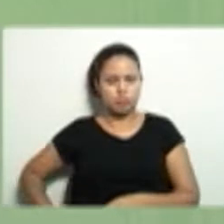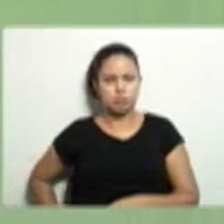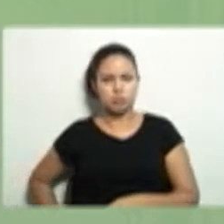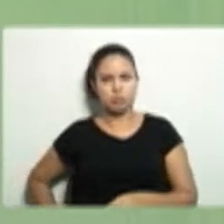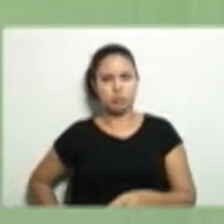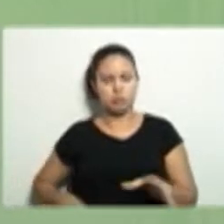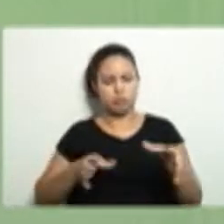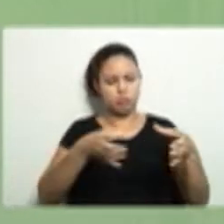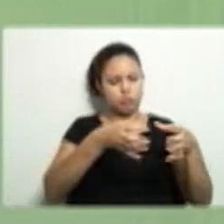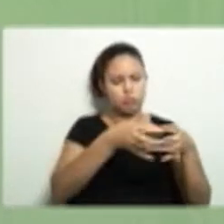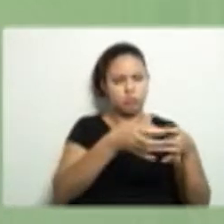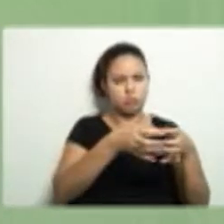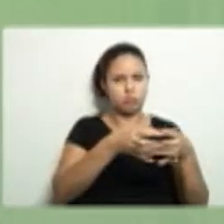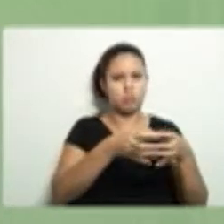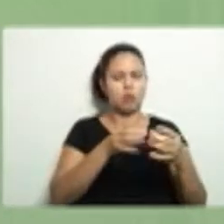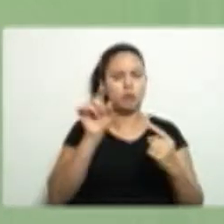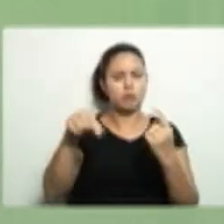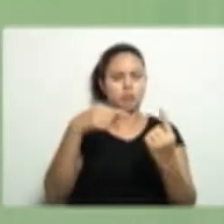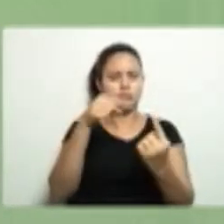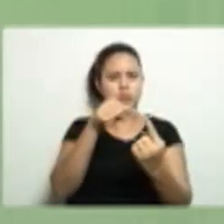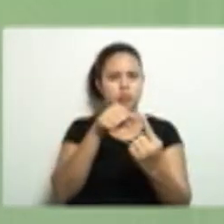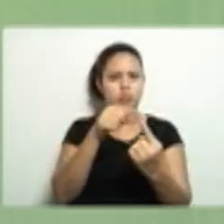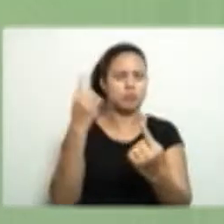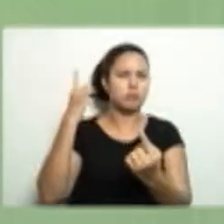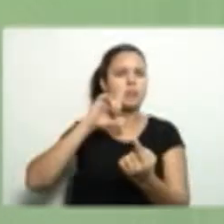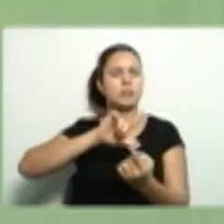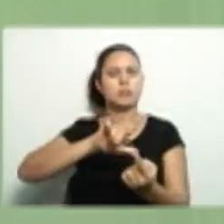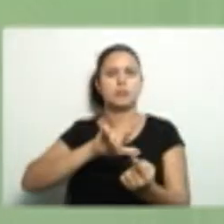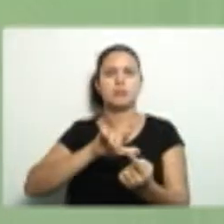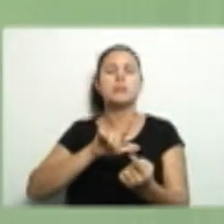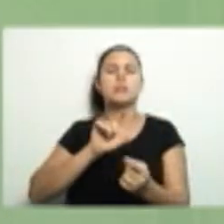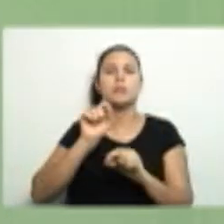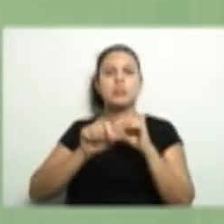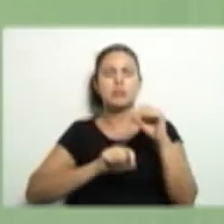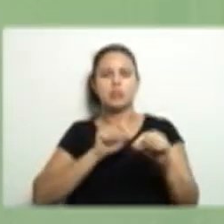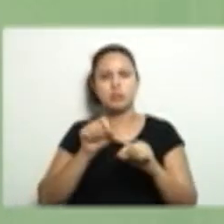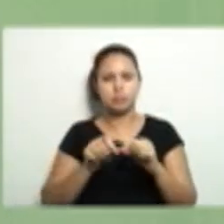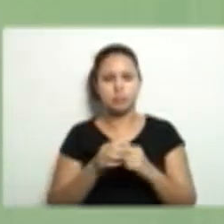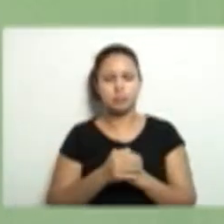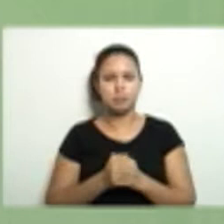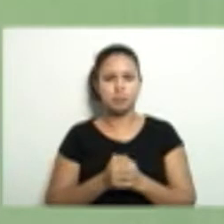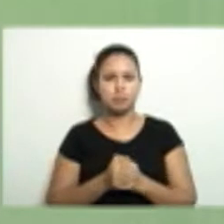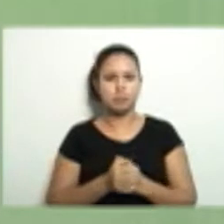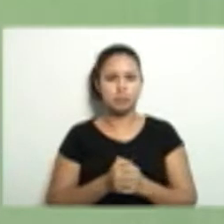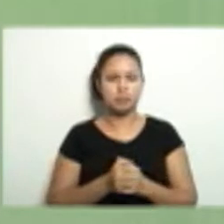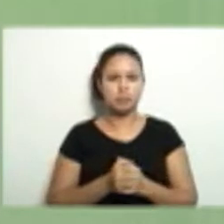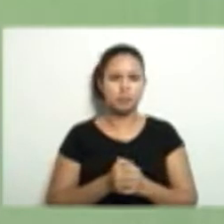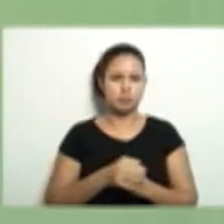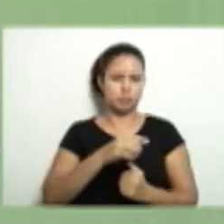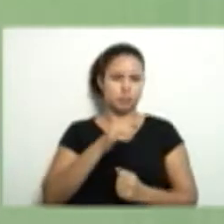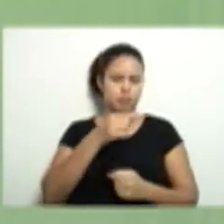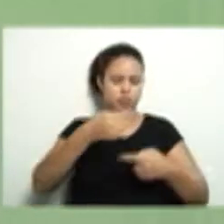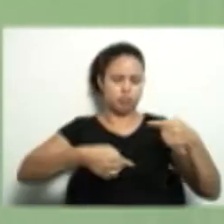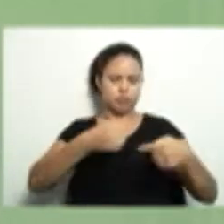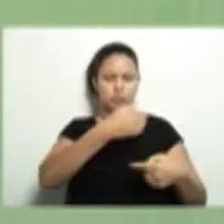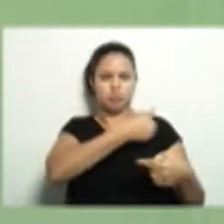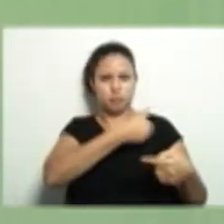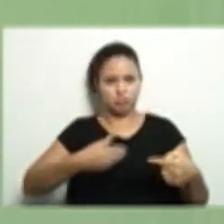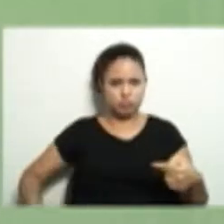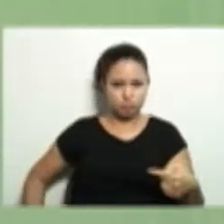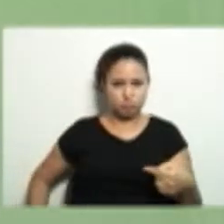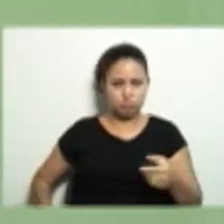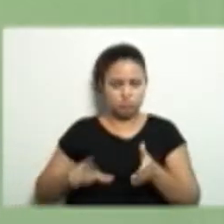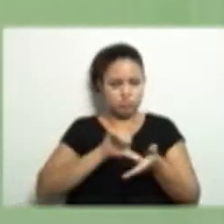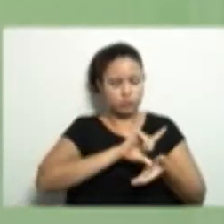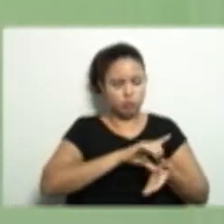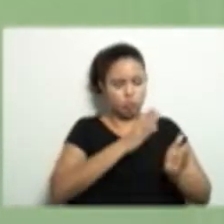que buscam alcançar um resultado comum. As políticas públicas visam organizar as ações